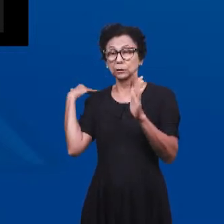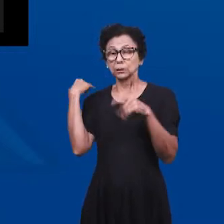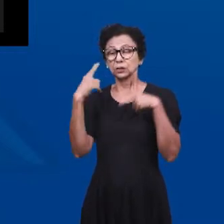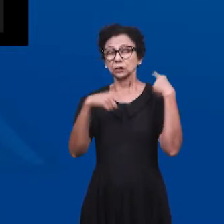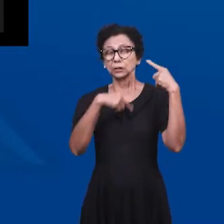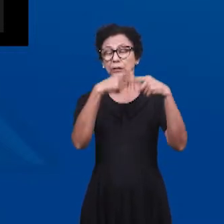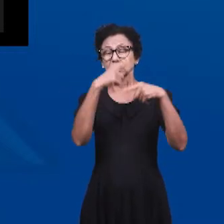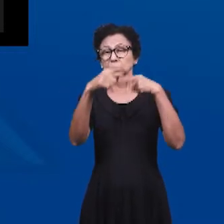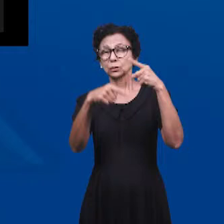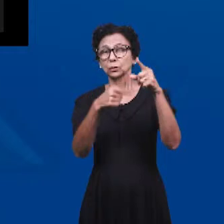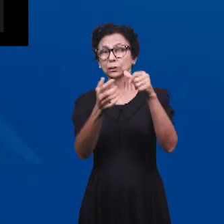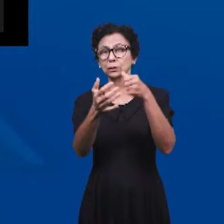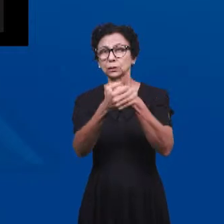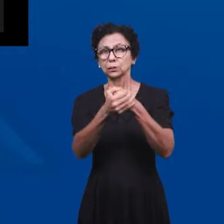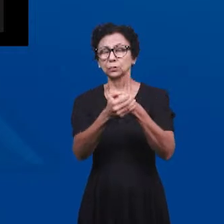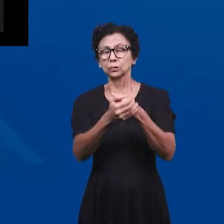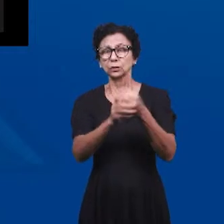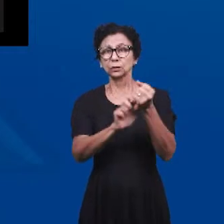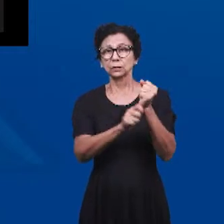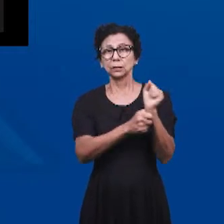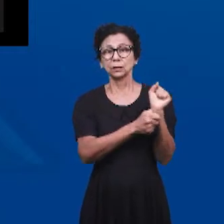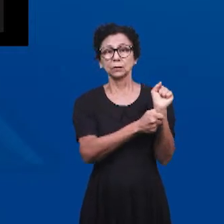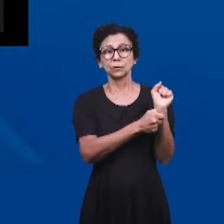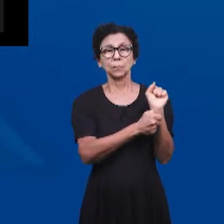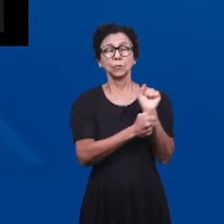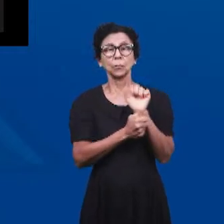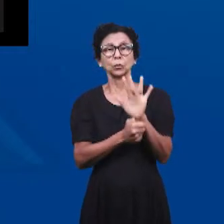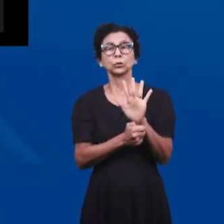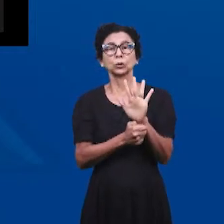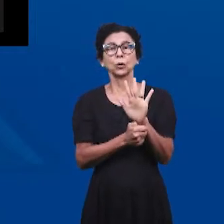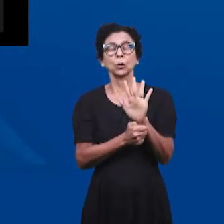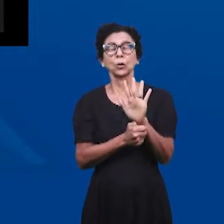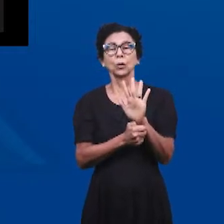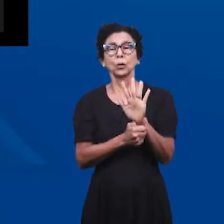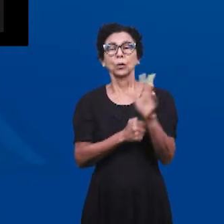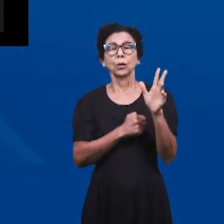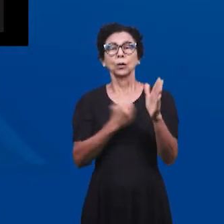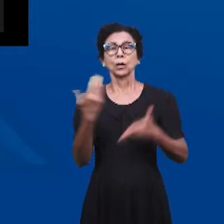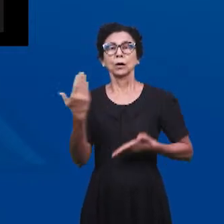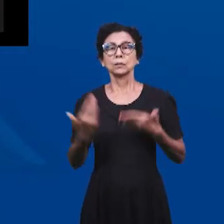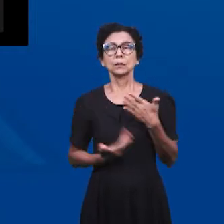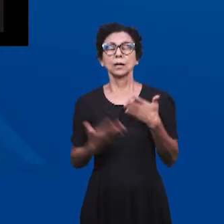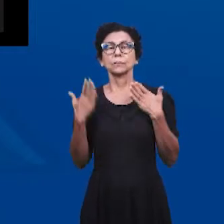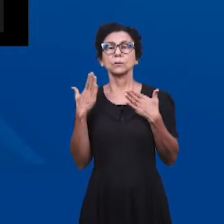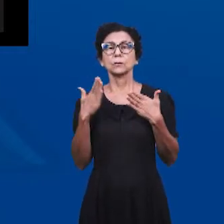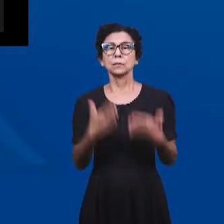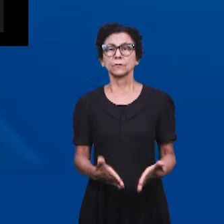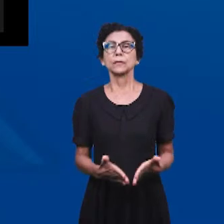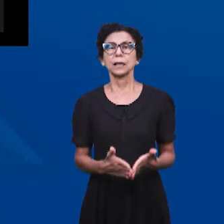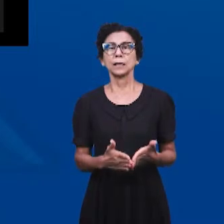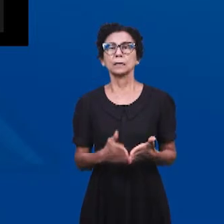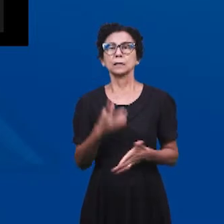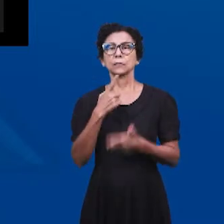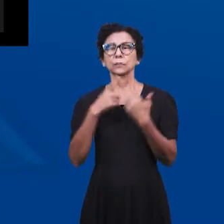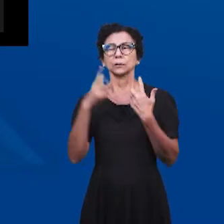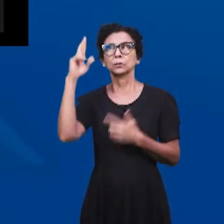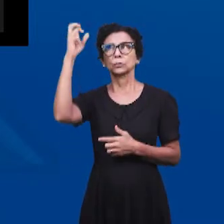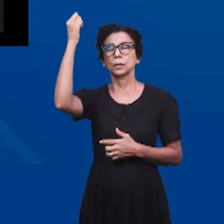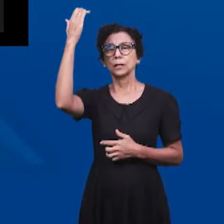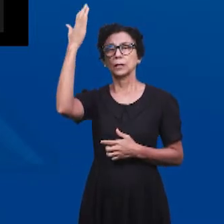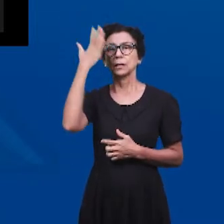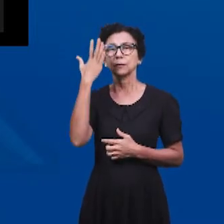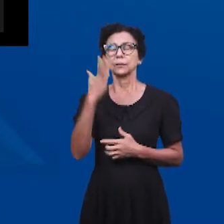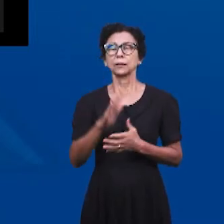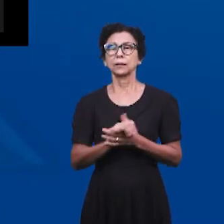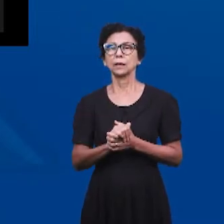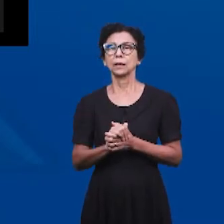gerações, e que agora foi manifesto aos seus santos, aos quais Deus quis fazer conhecer quais são as